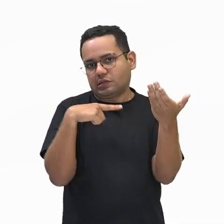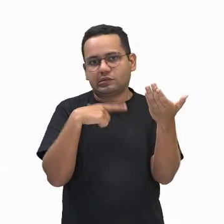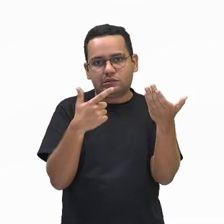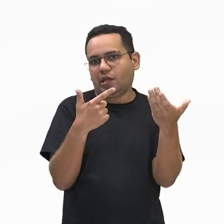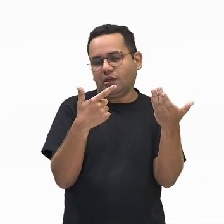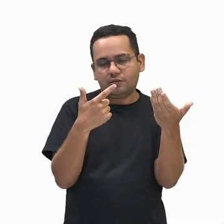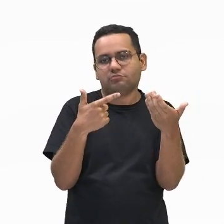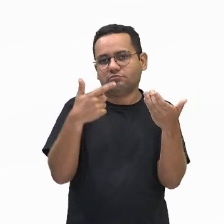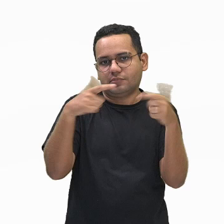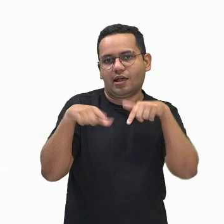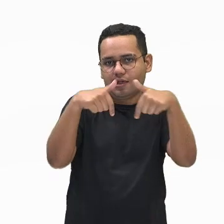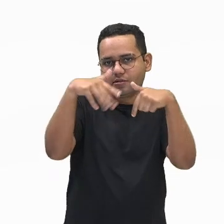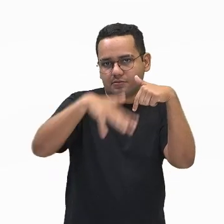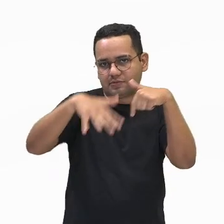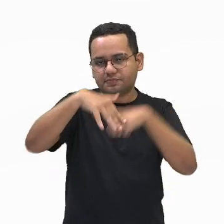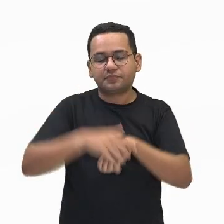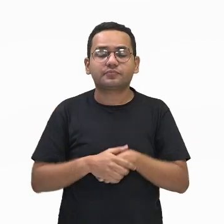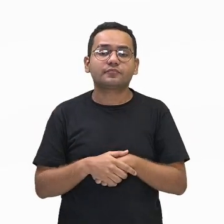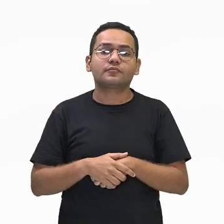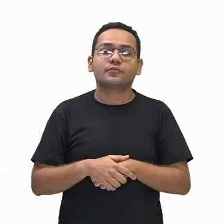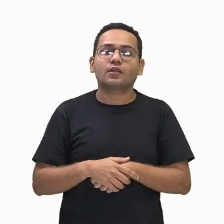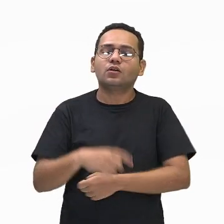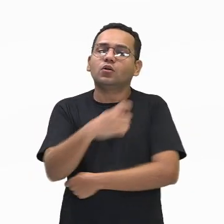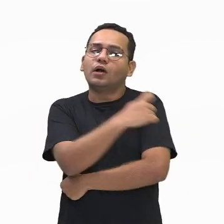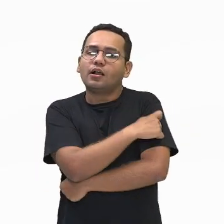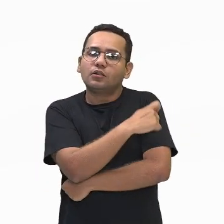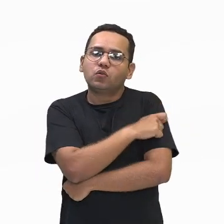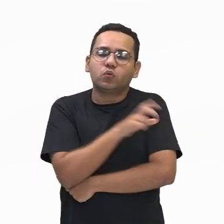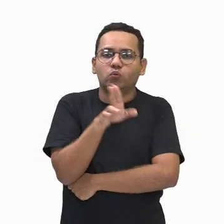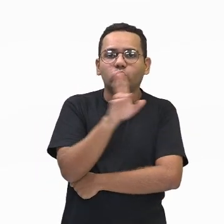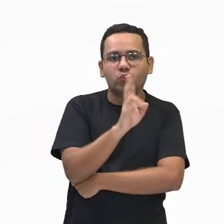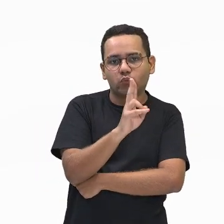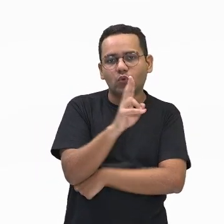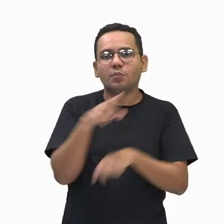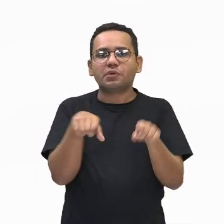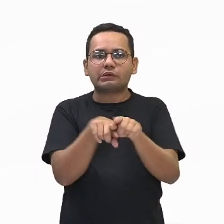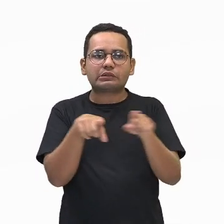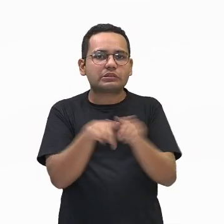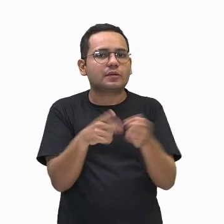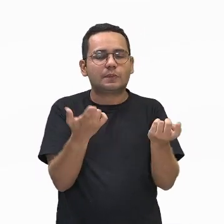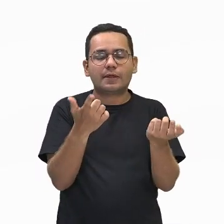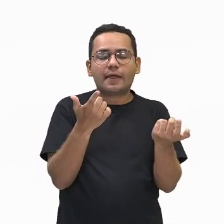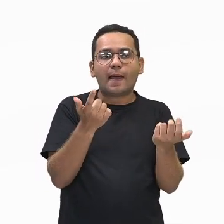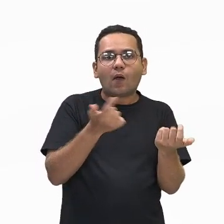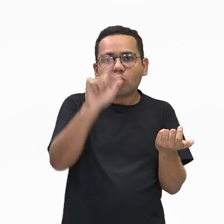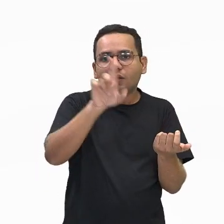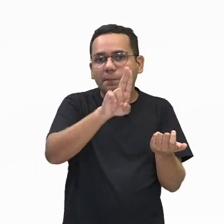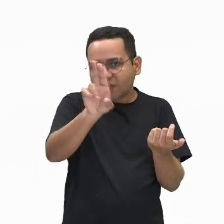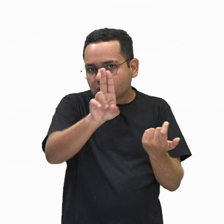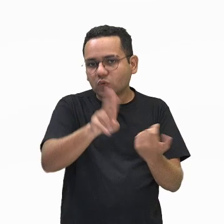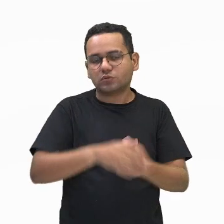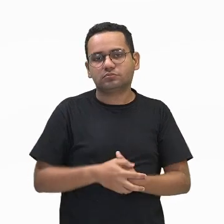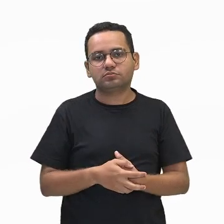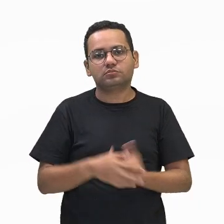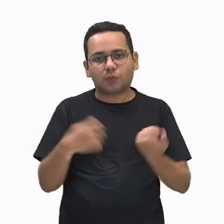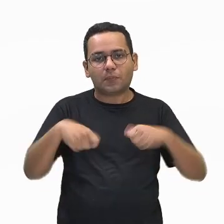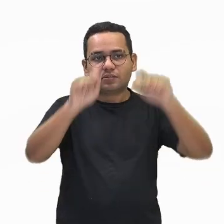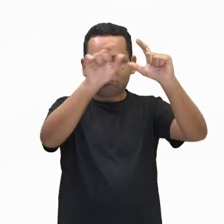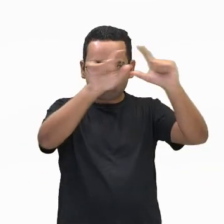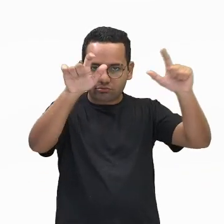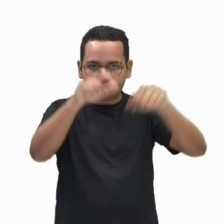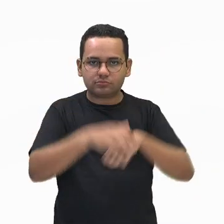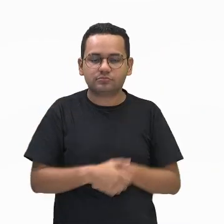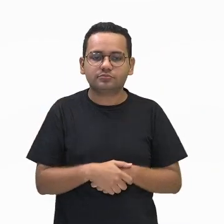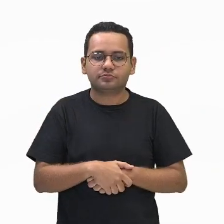o nome do aluno ou do autor da atividade. Isso tudo você coloca ali em cima antes de escrever, antes de desenvolver essa atividade.